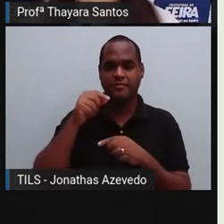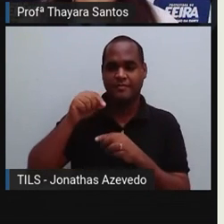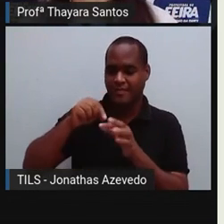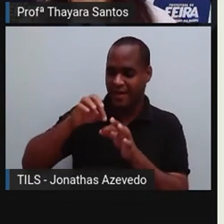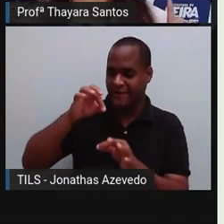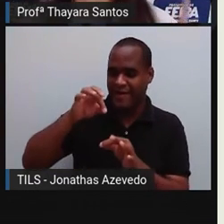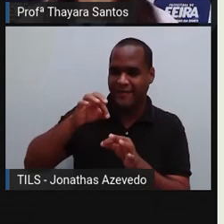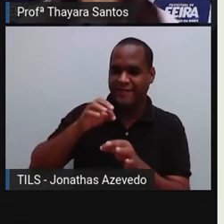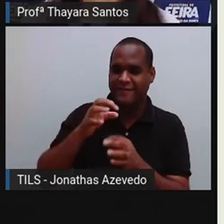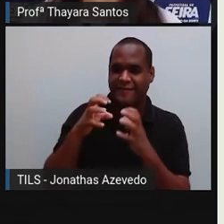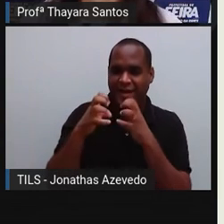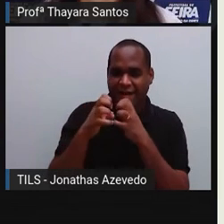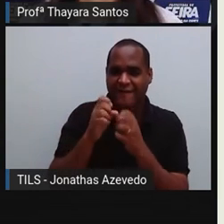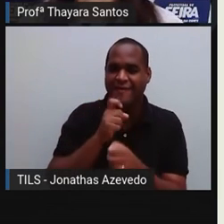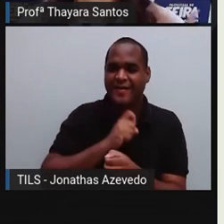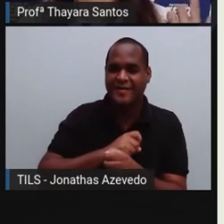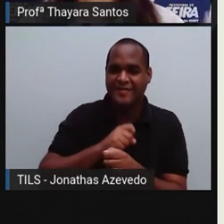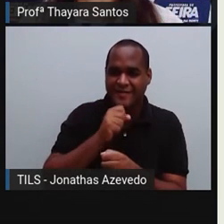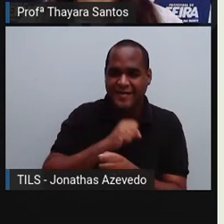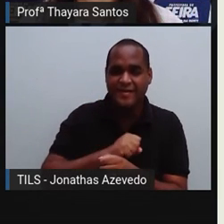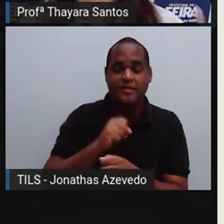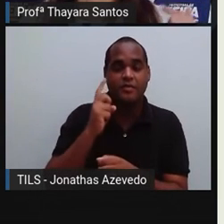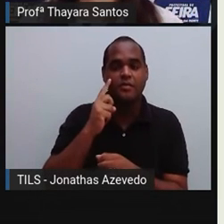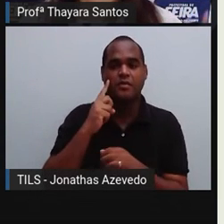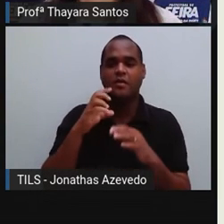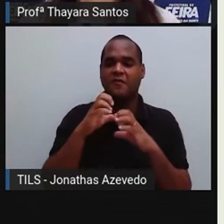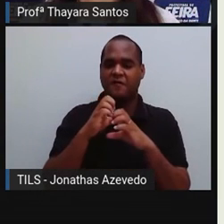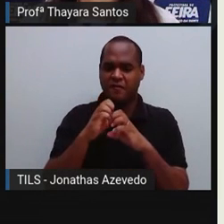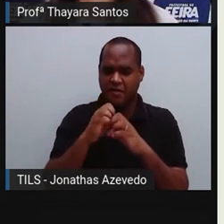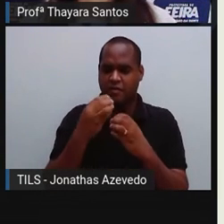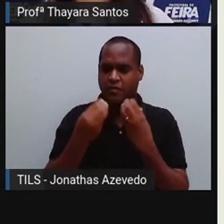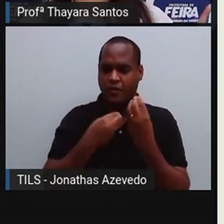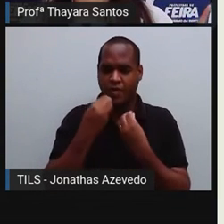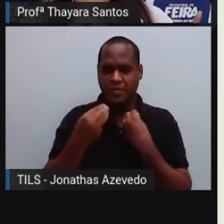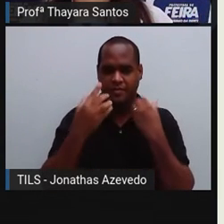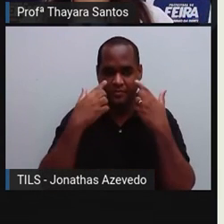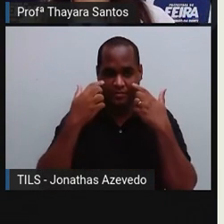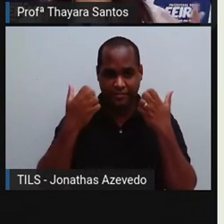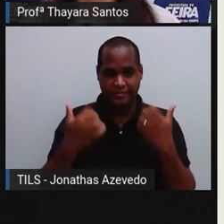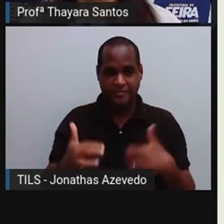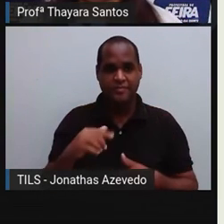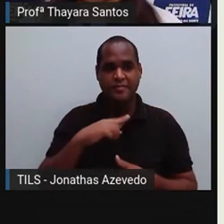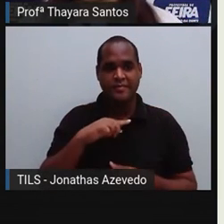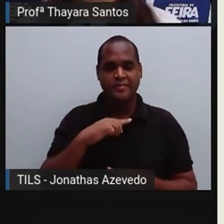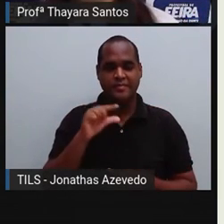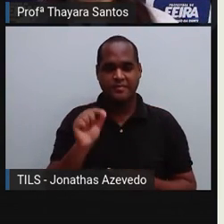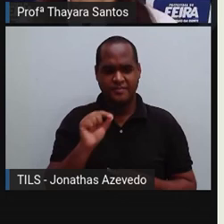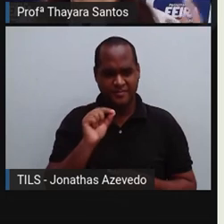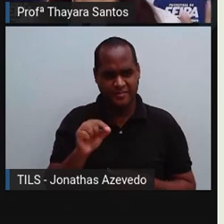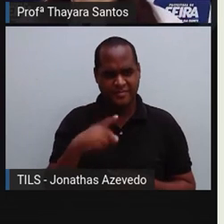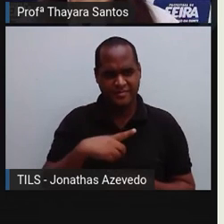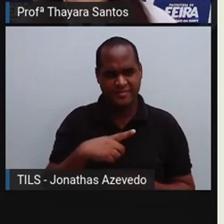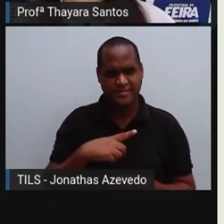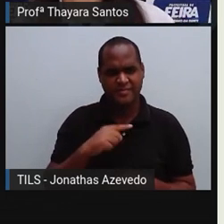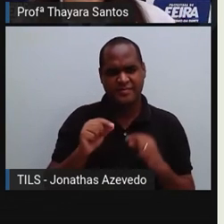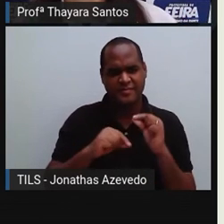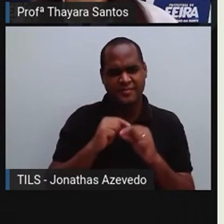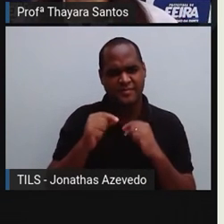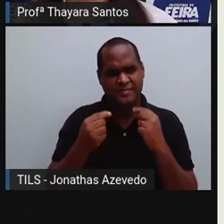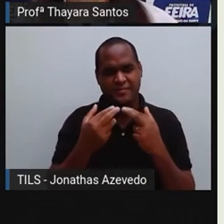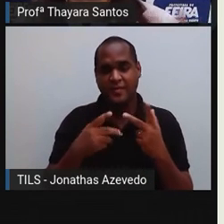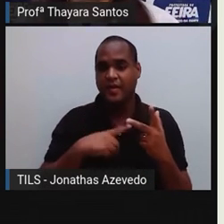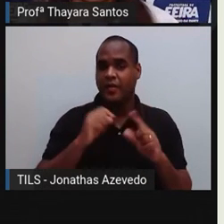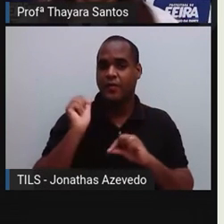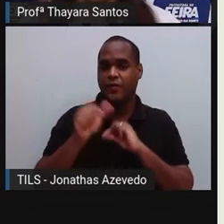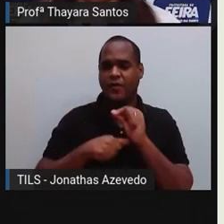enferrujado. O que foi que aconteceu aí? Oxidou, foi aquele exemplo que eu dei para vocês da bijuteria, né? Quando a gente usa um pouquinho, ela já muda de